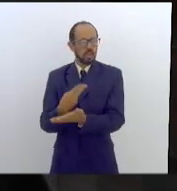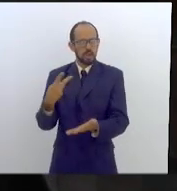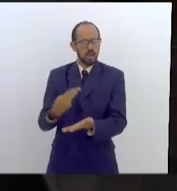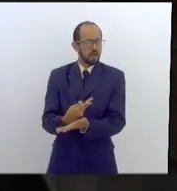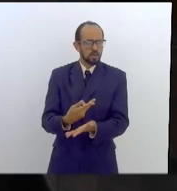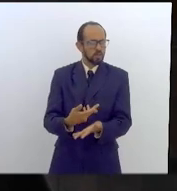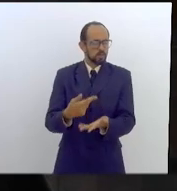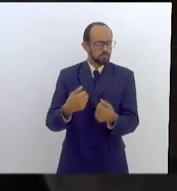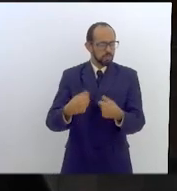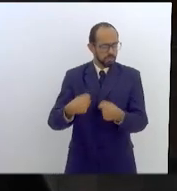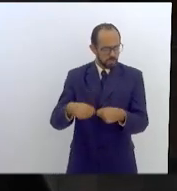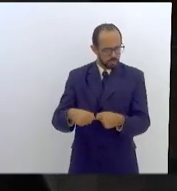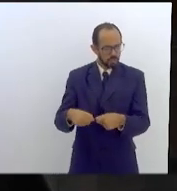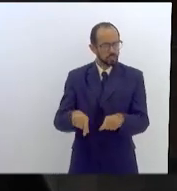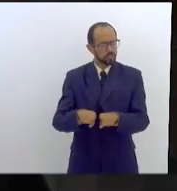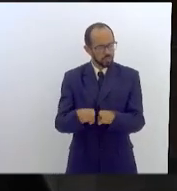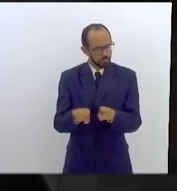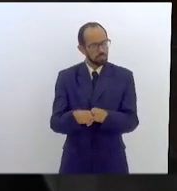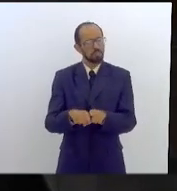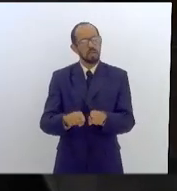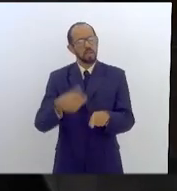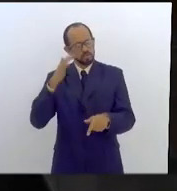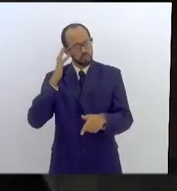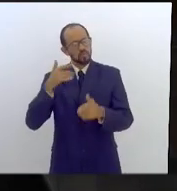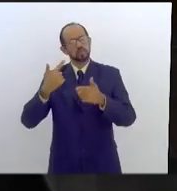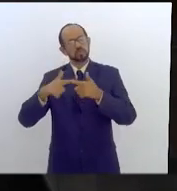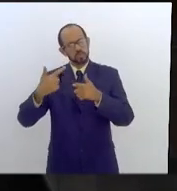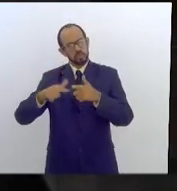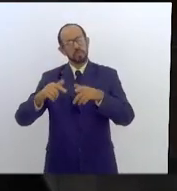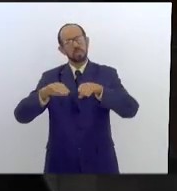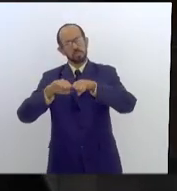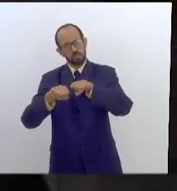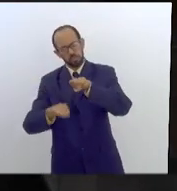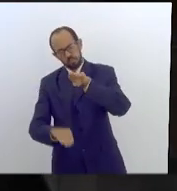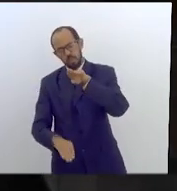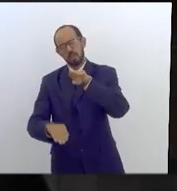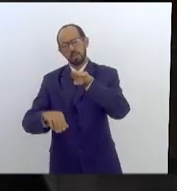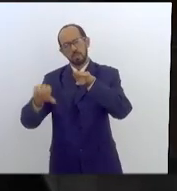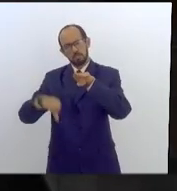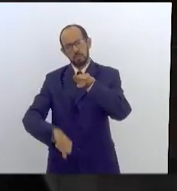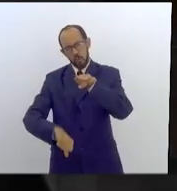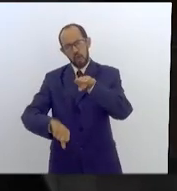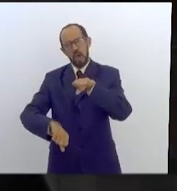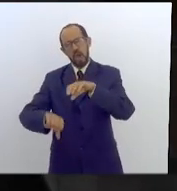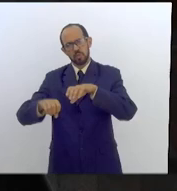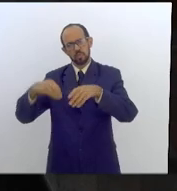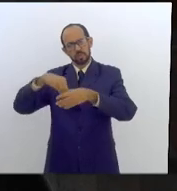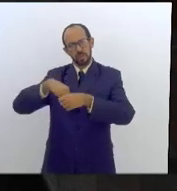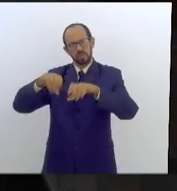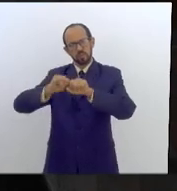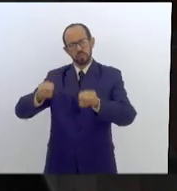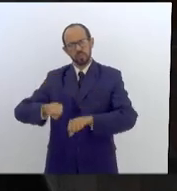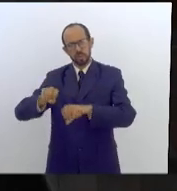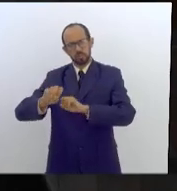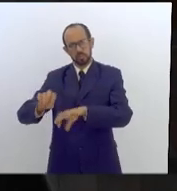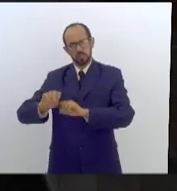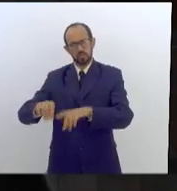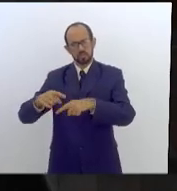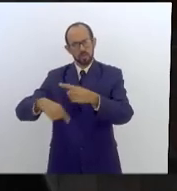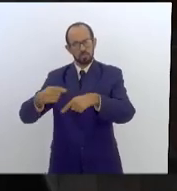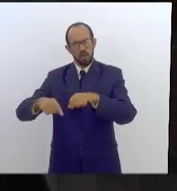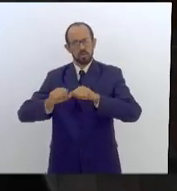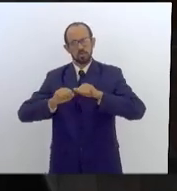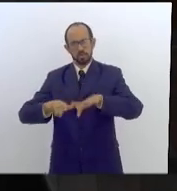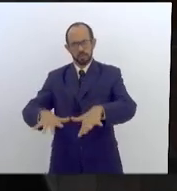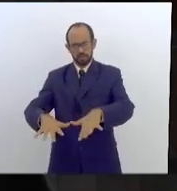combater as desigualdades que se aprofundaram por dentro do sistema educacional brasileiro sobretudo após a pandemia